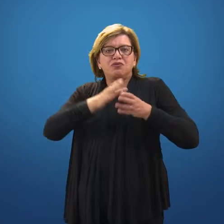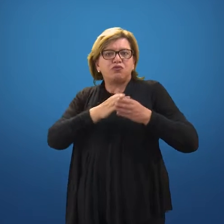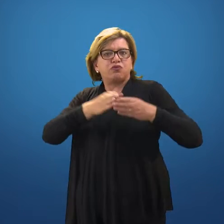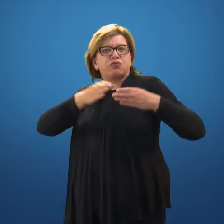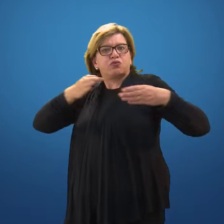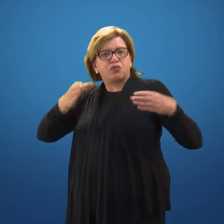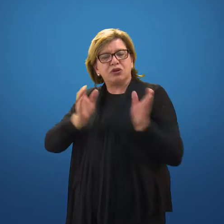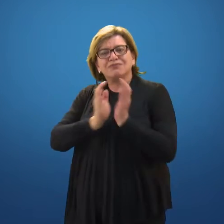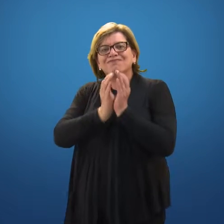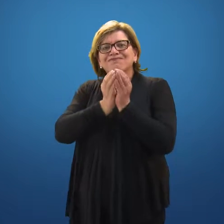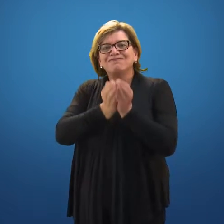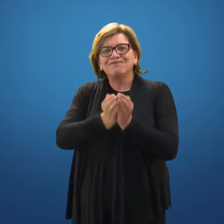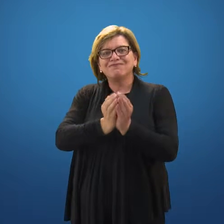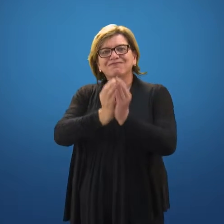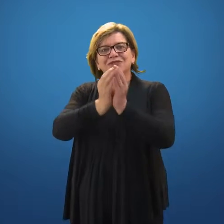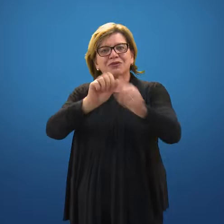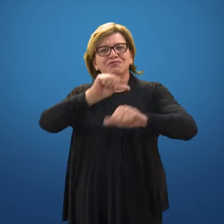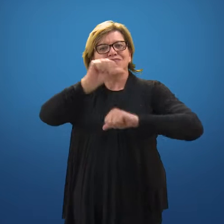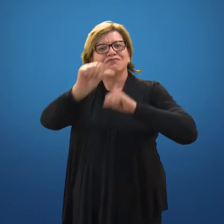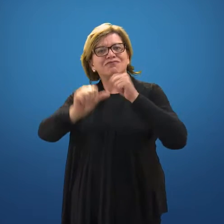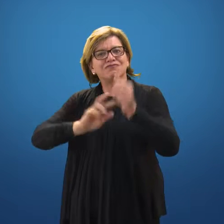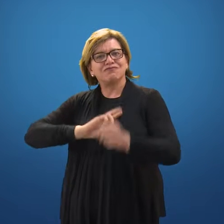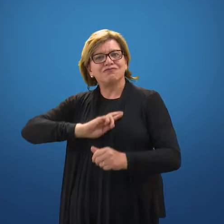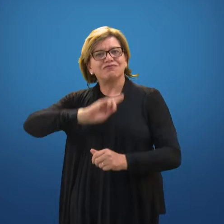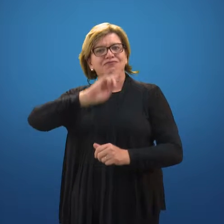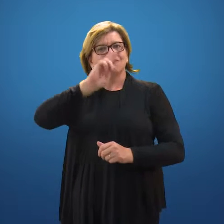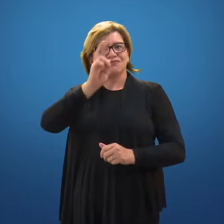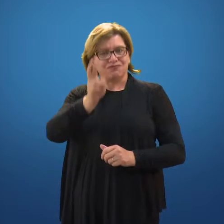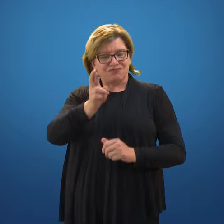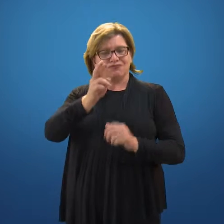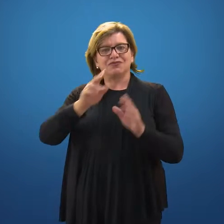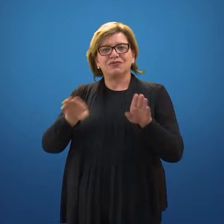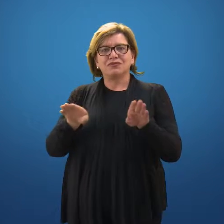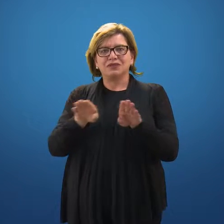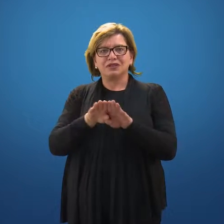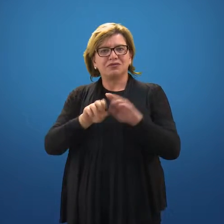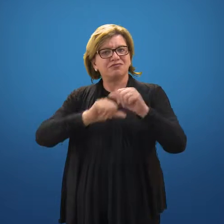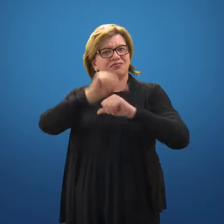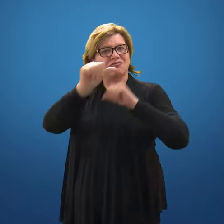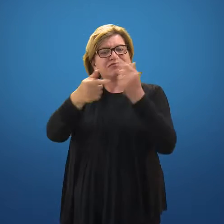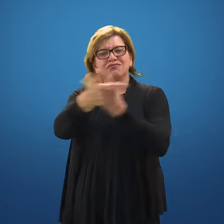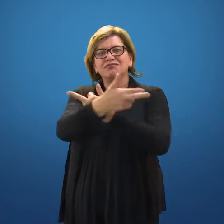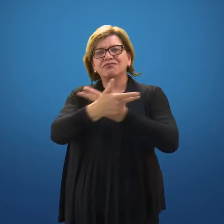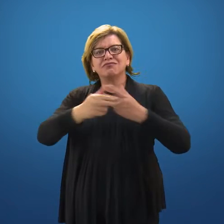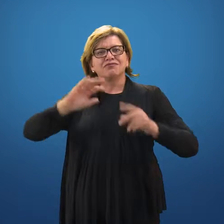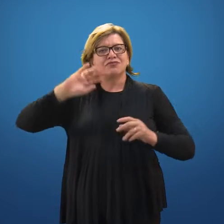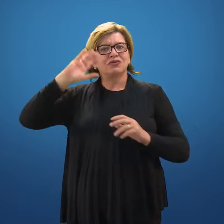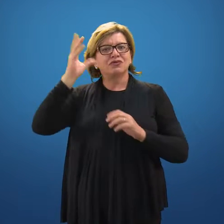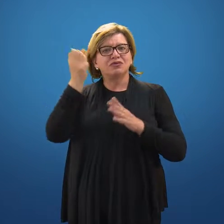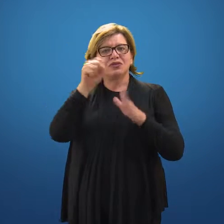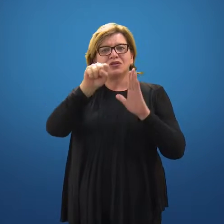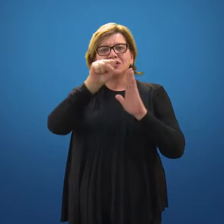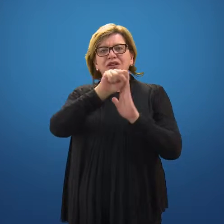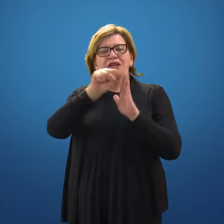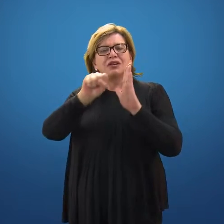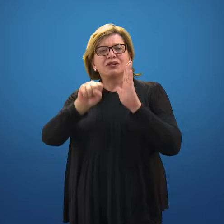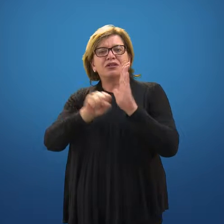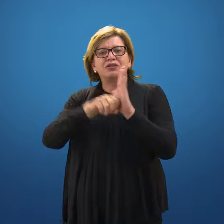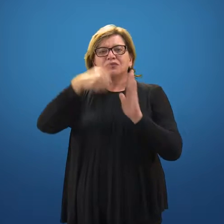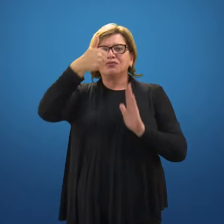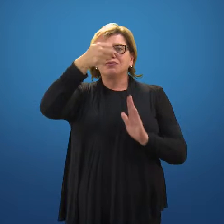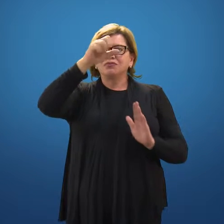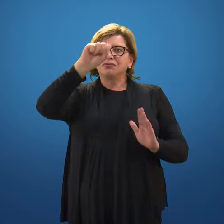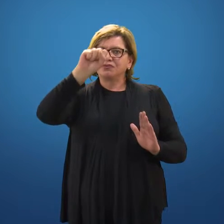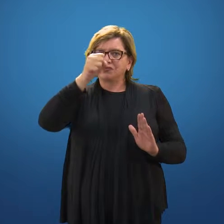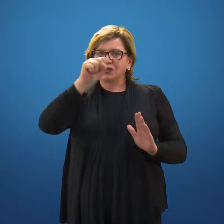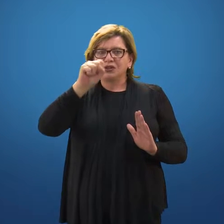marítima, a reforma protestante e diversas outras transformações que ocorreram no século XVIII, principalmente,